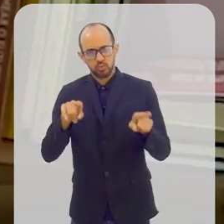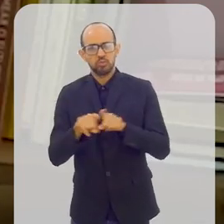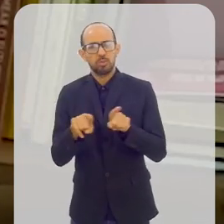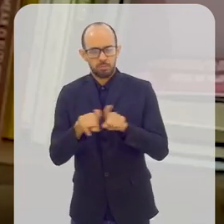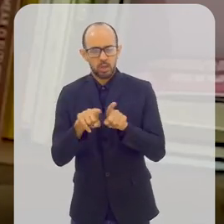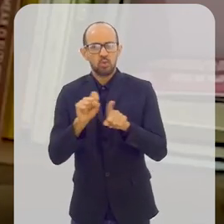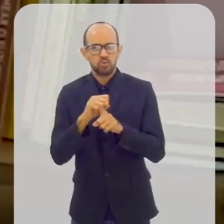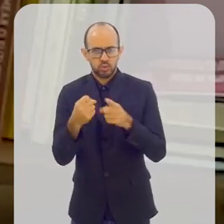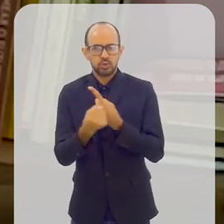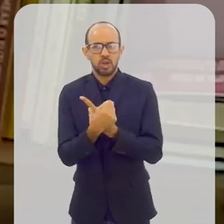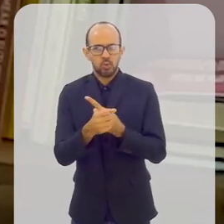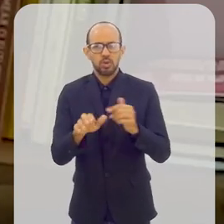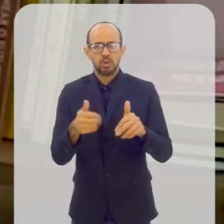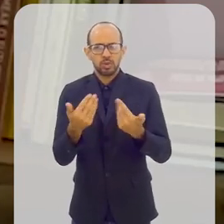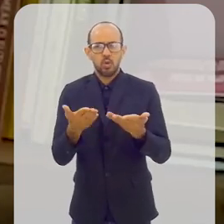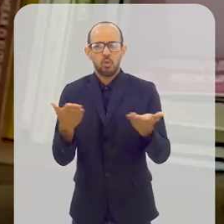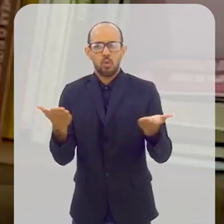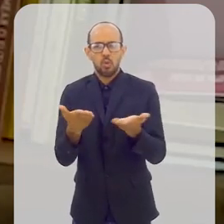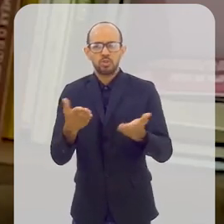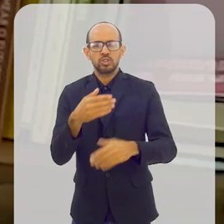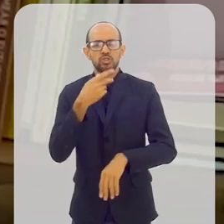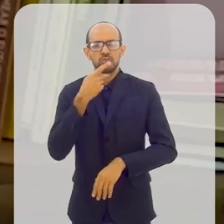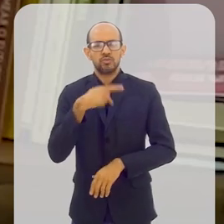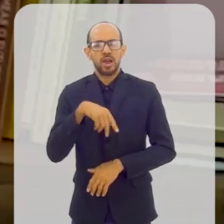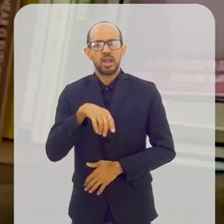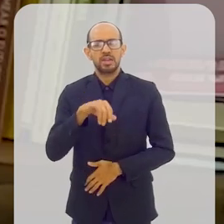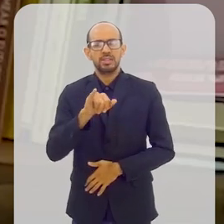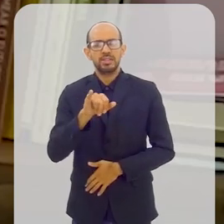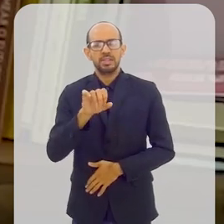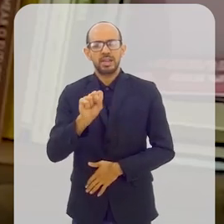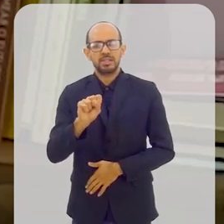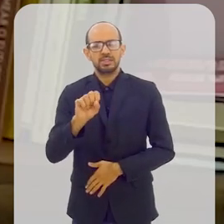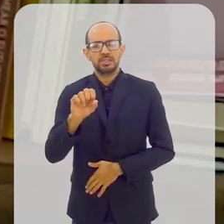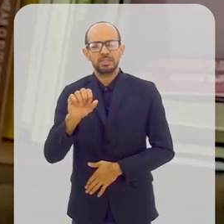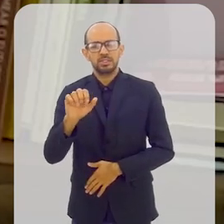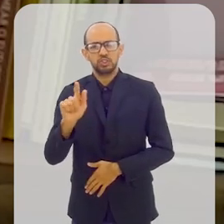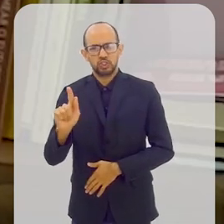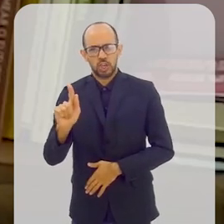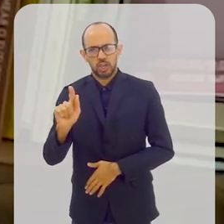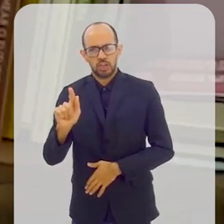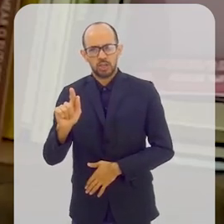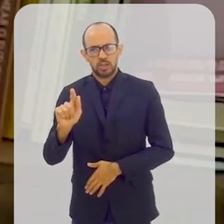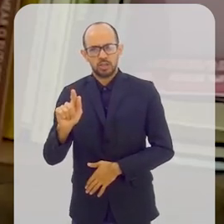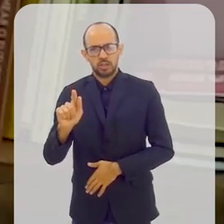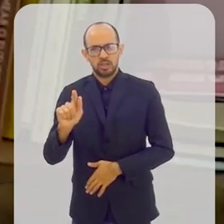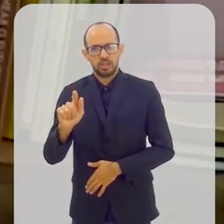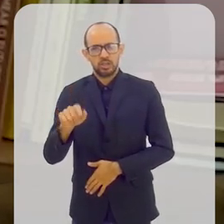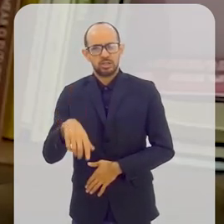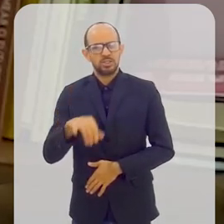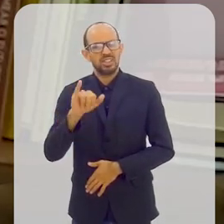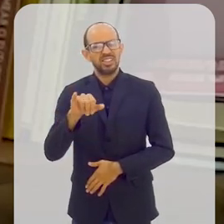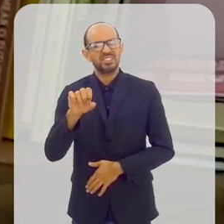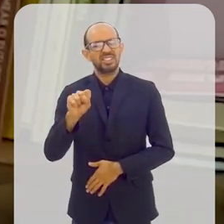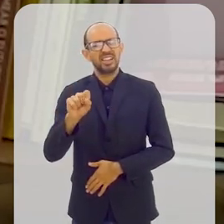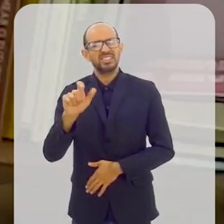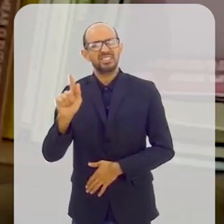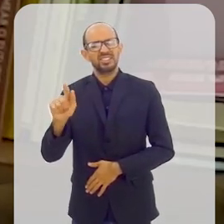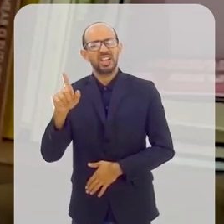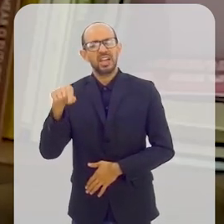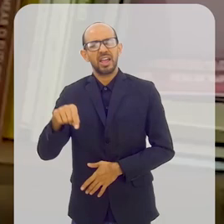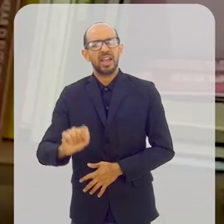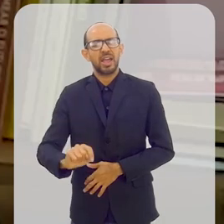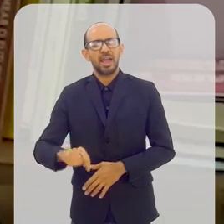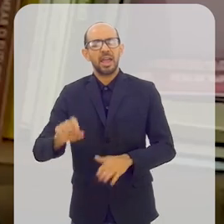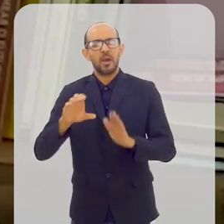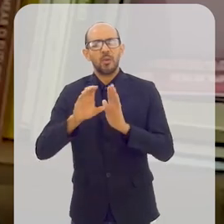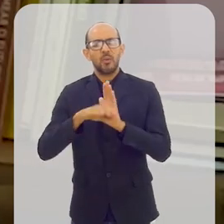E daí. Hoje a gente fala em ESG, na verdade o lixo zero é o ESG de 50, 60 anos atrás,